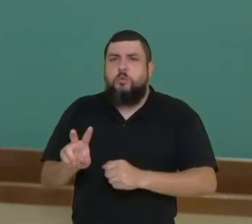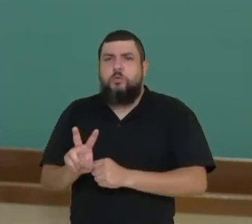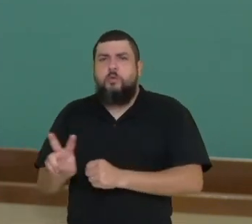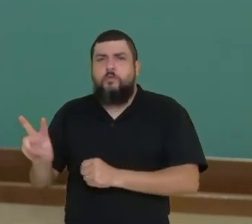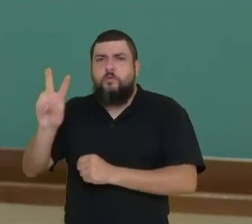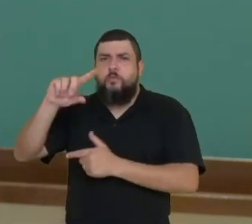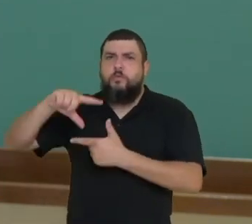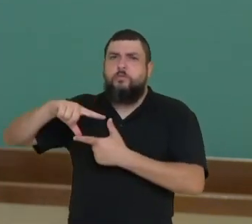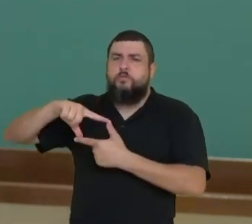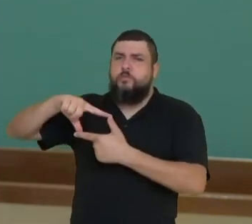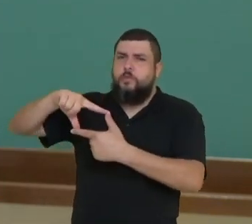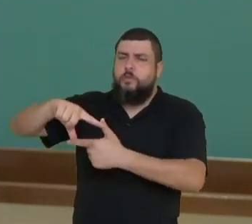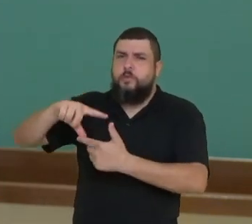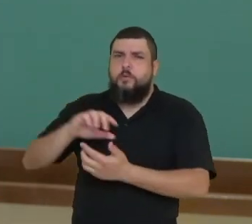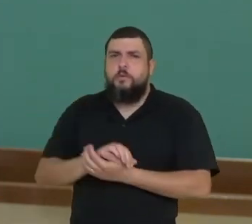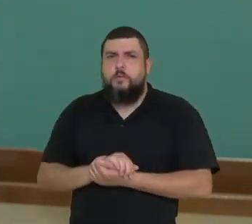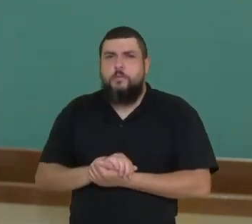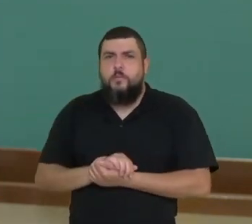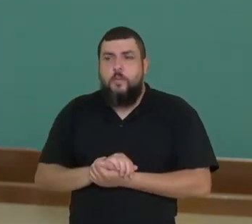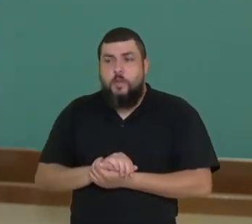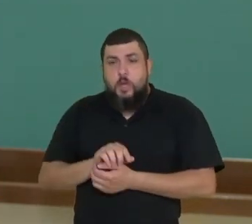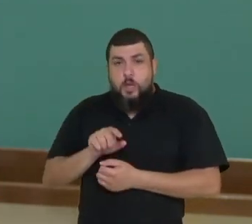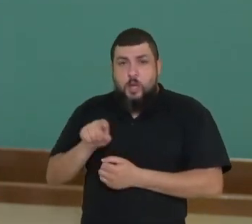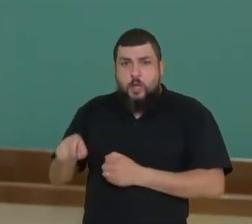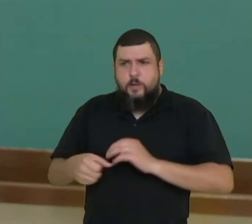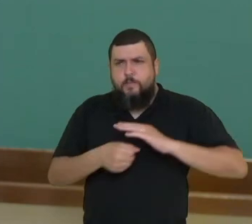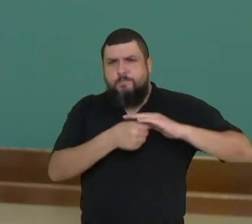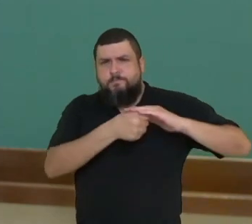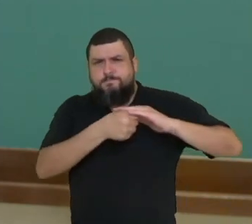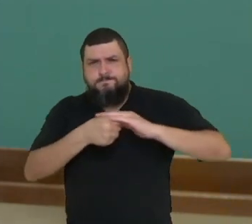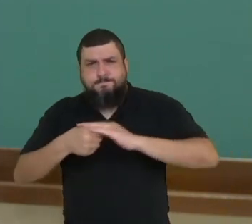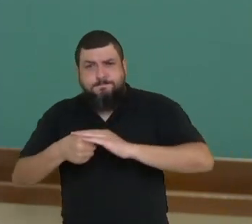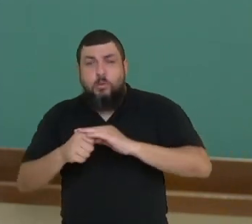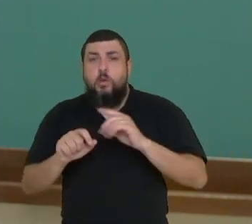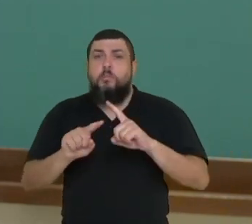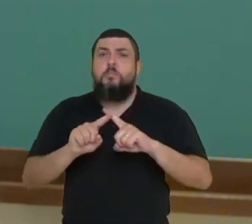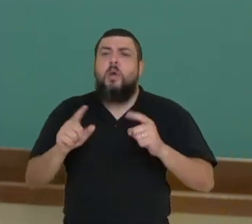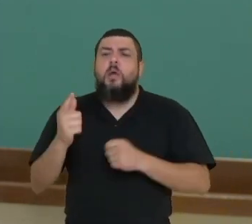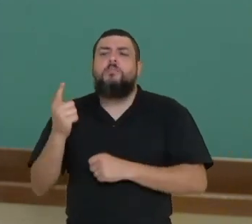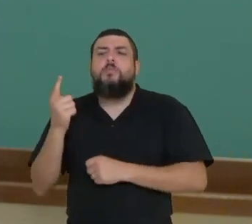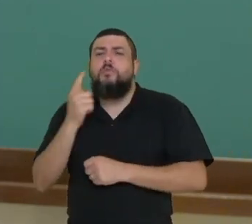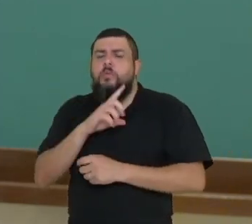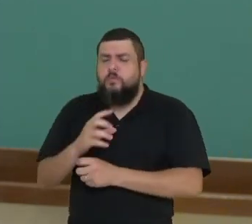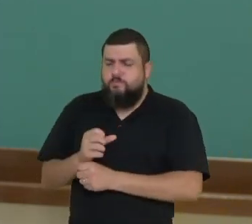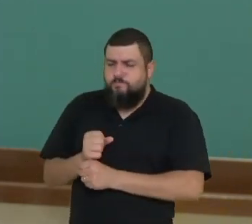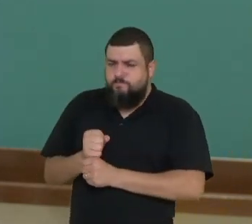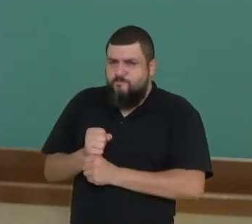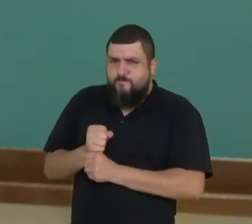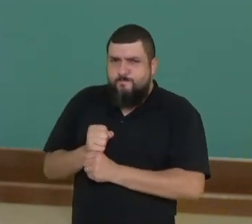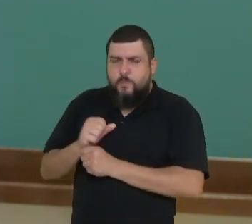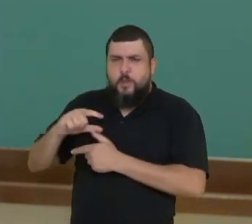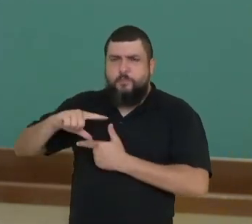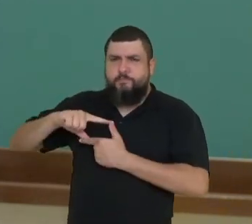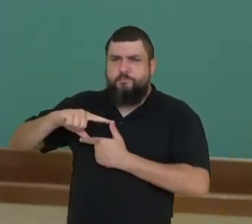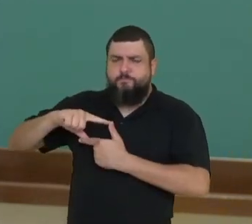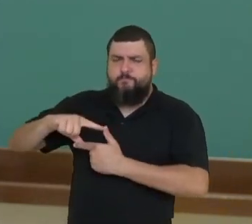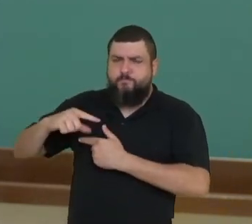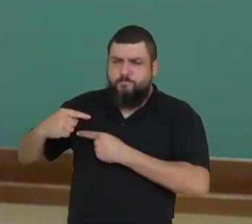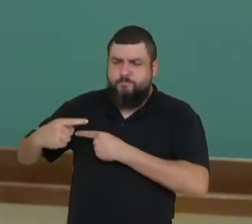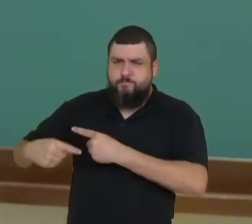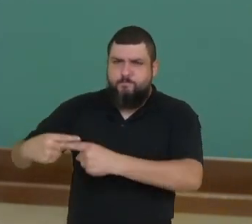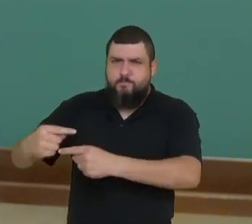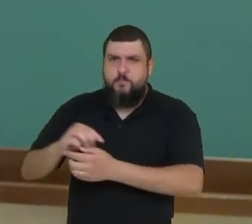que mesmo reprimidos, conseguiram se preservar por meio de situações inusitadas, que os